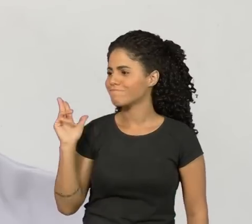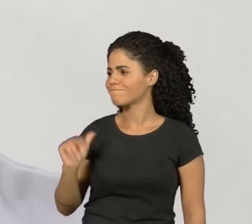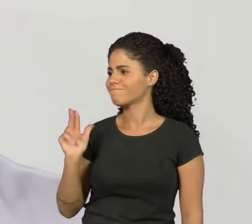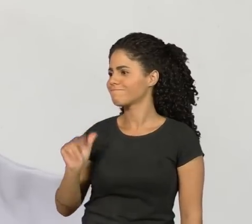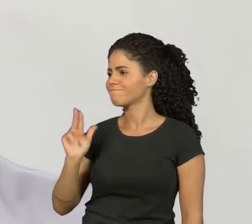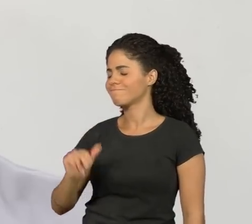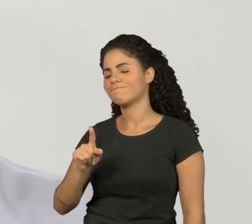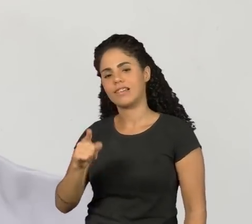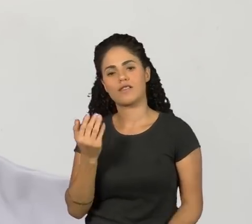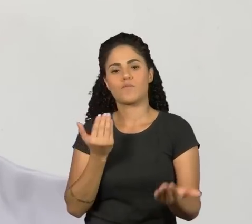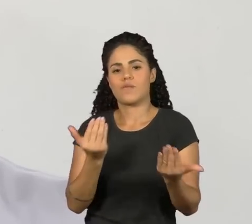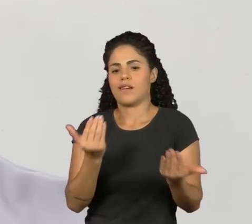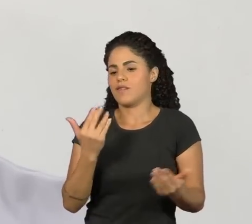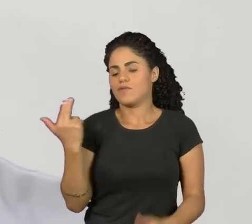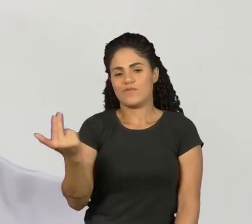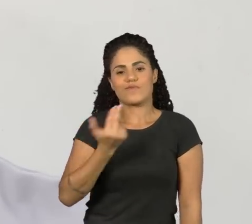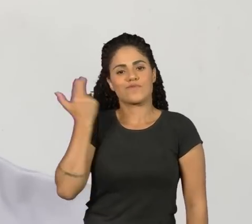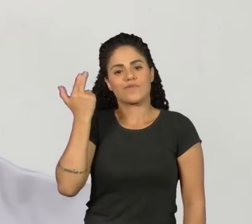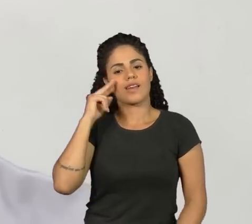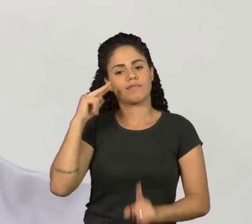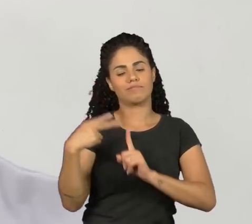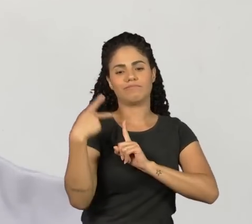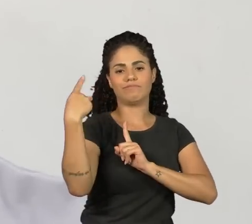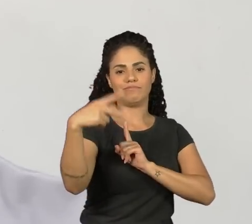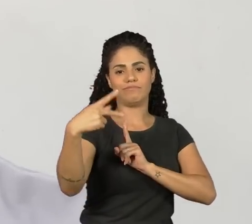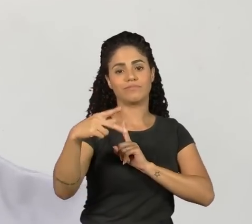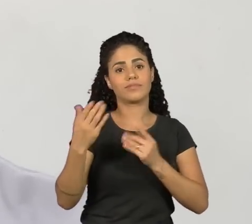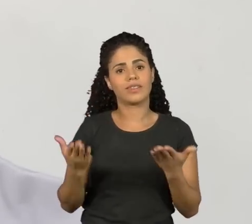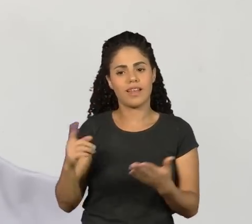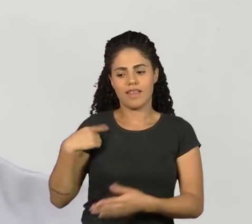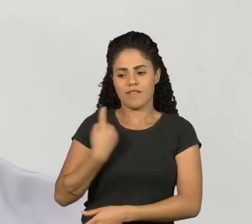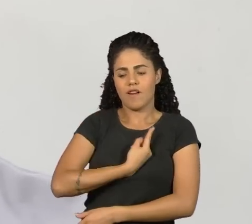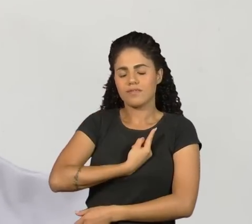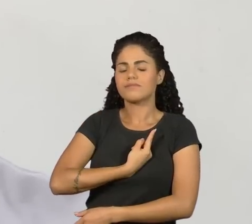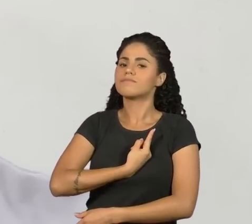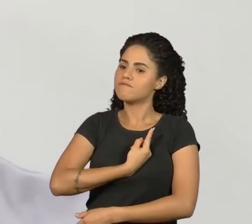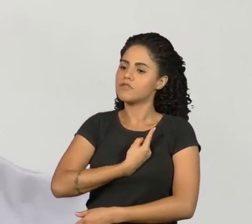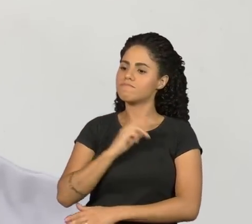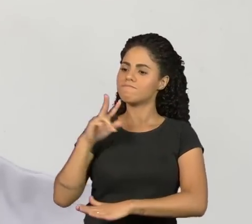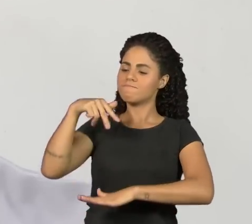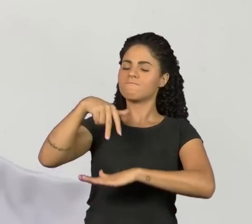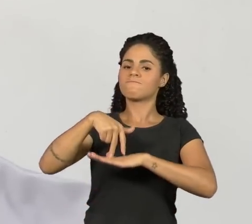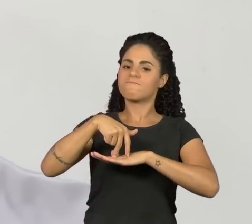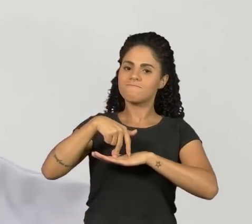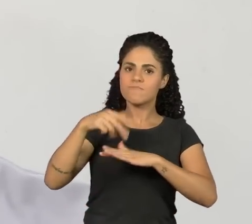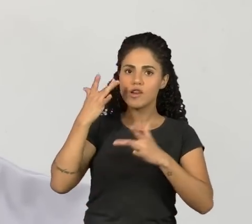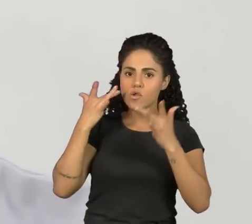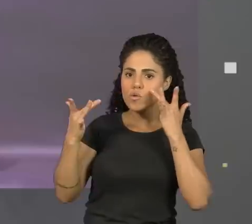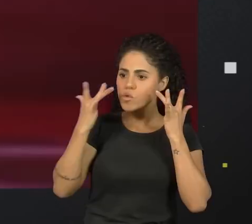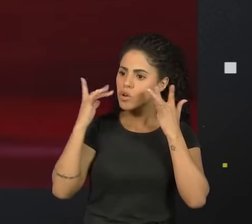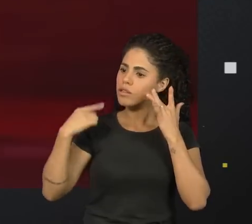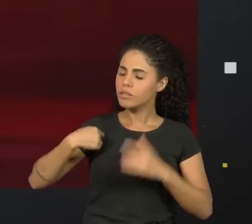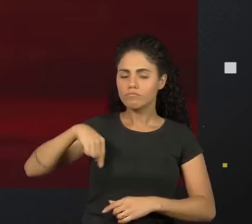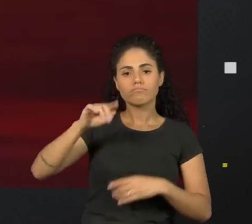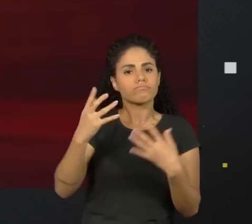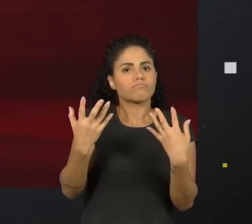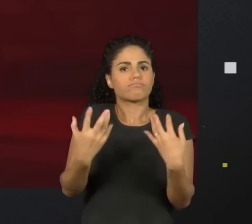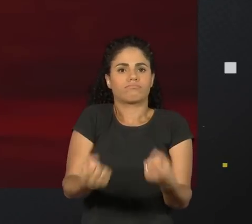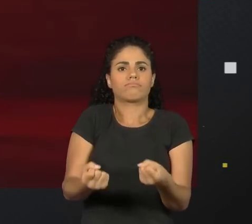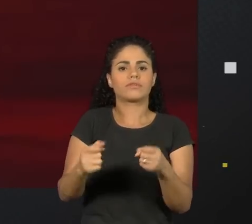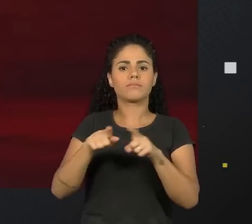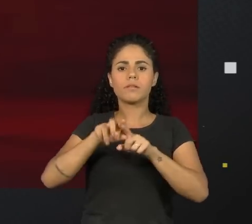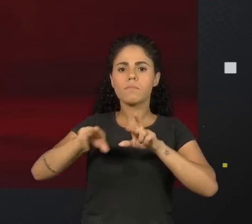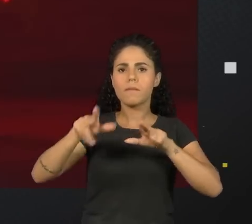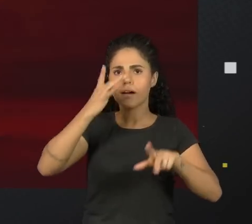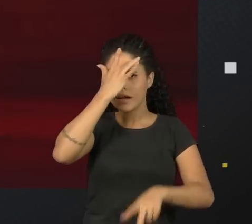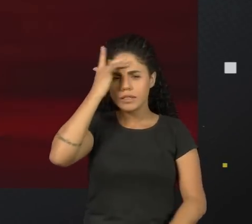se equipara a essa visão. O Jorge botou a gente num trem fantasma, botou outros